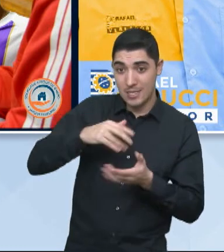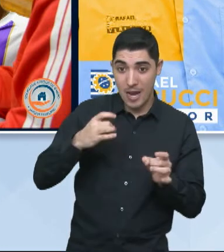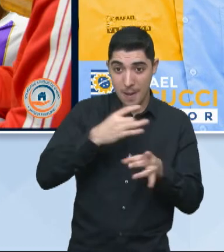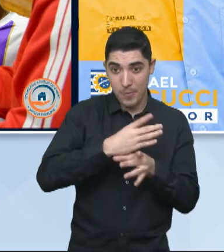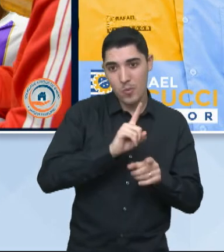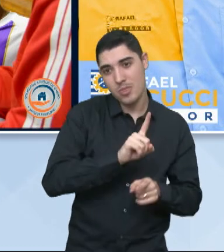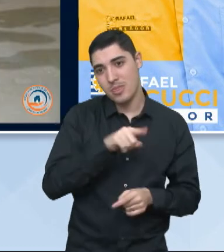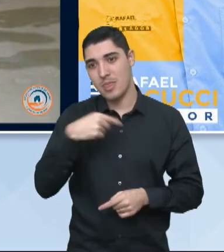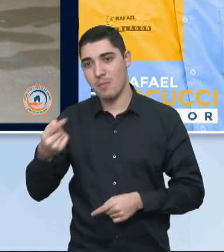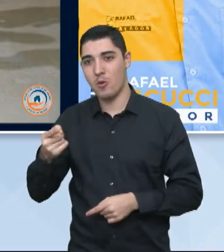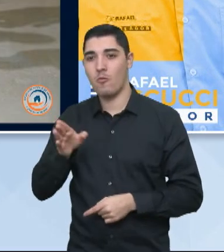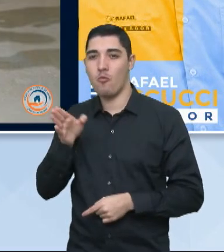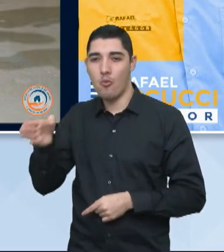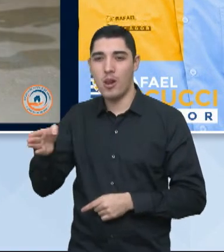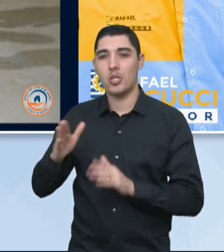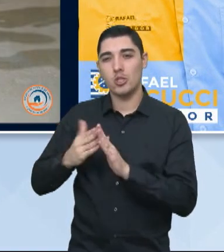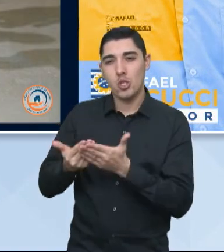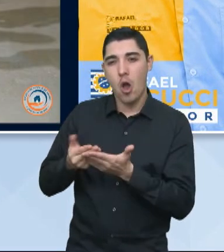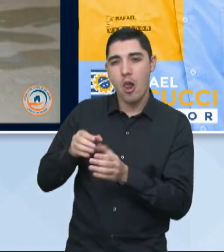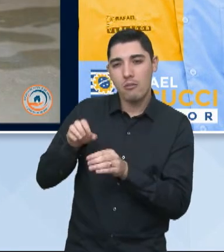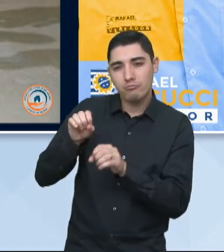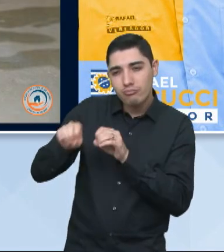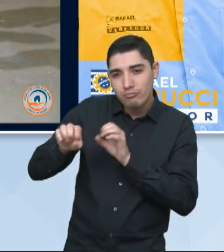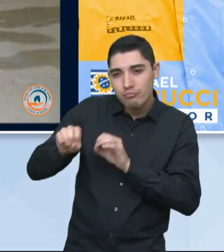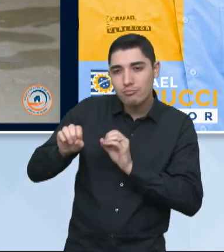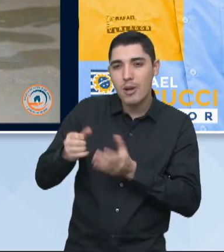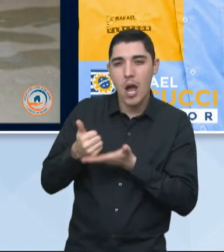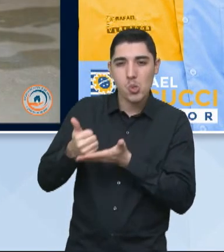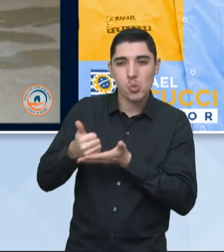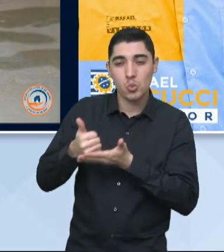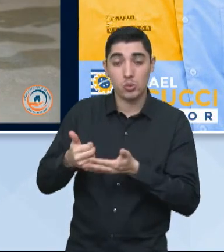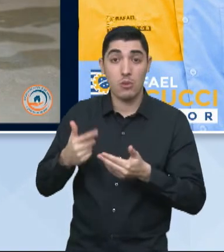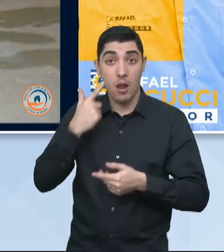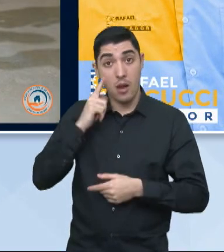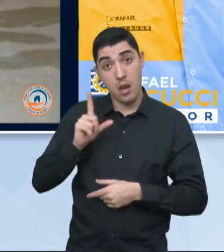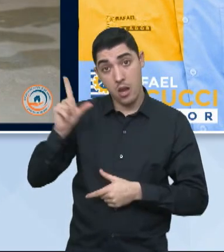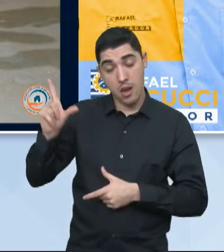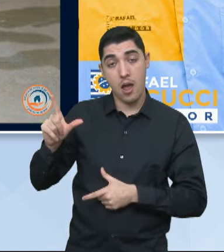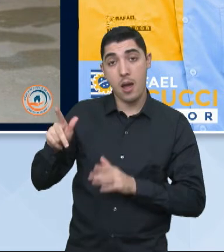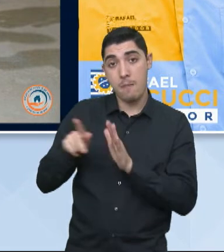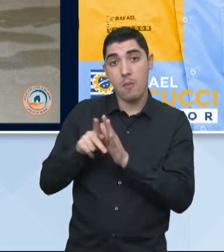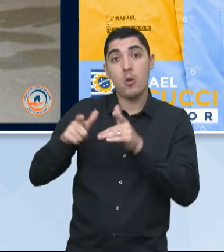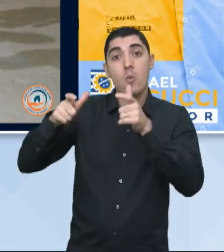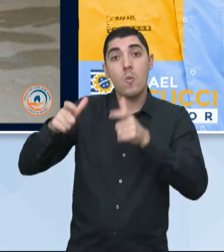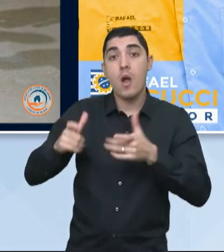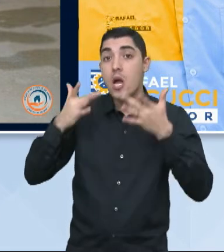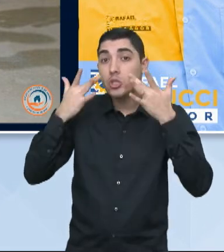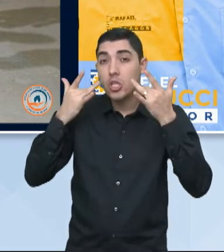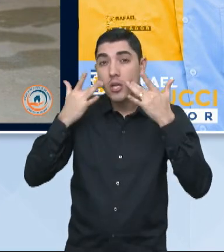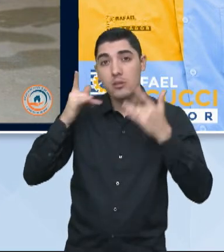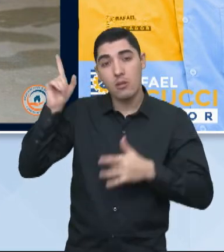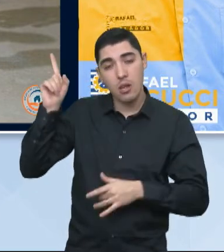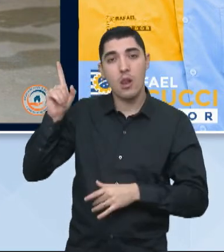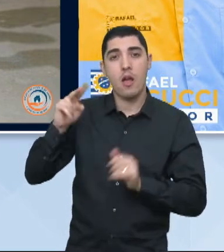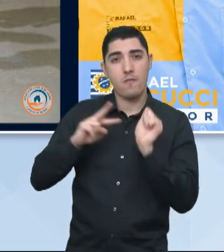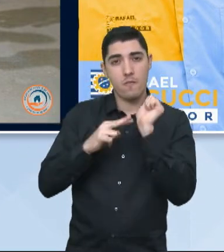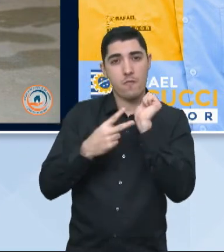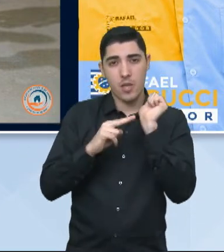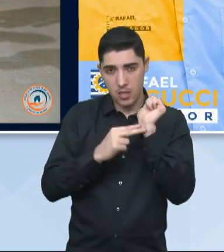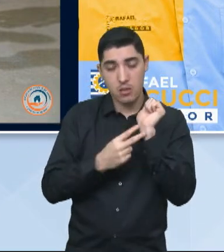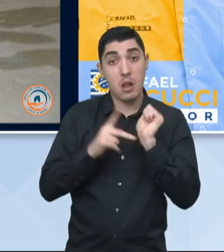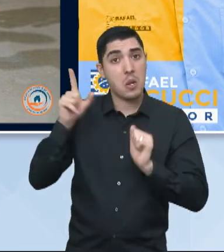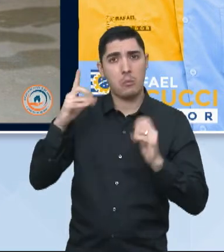também na escolinha aos sábados. Né, a criançada lá no Teatrão, falar nisso, o Teatrão ficou bonito demais, né, a